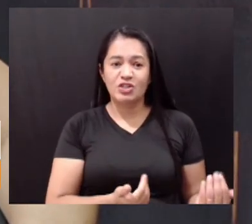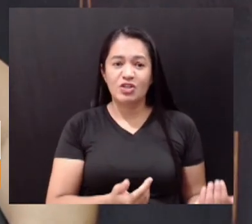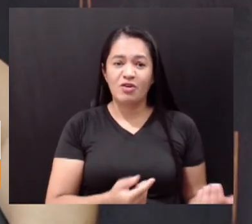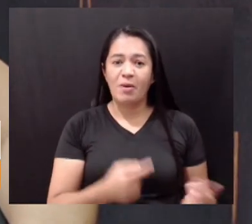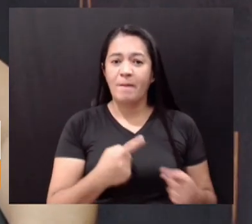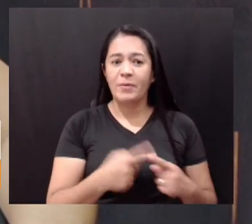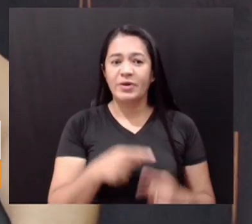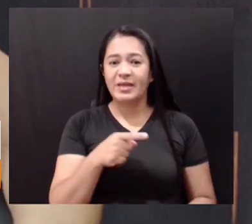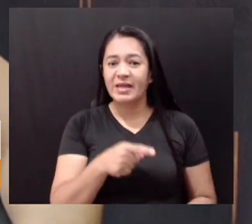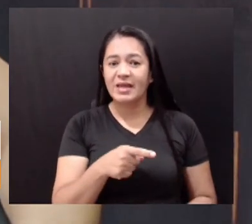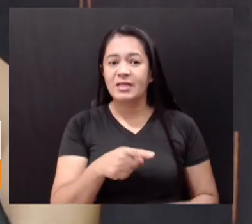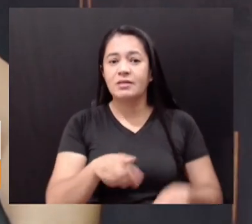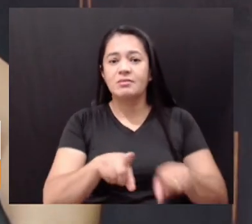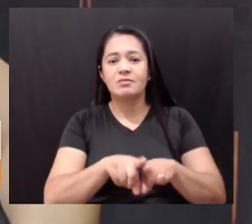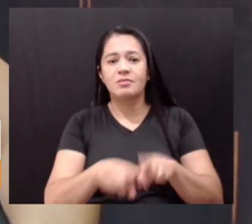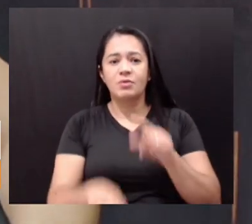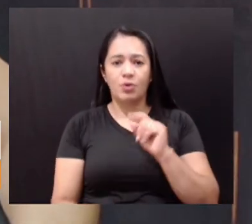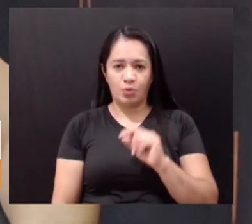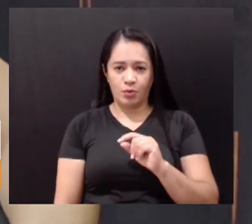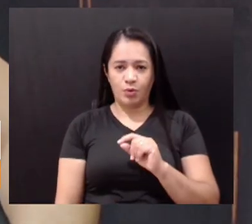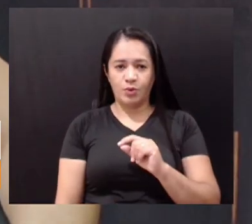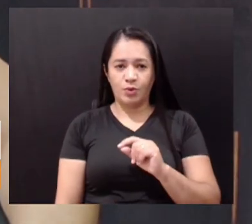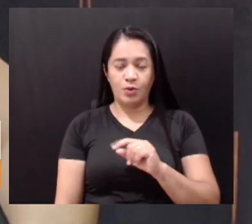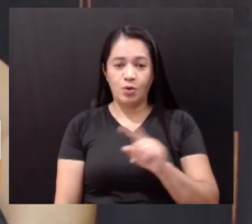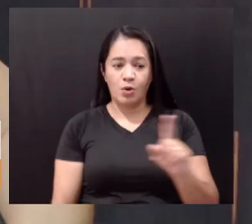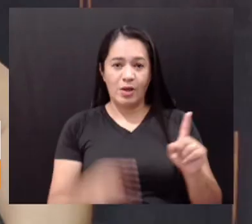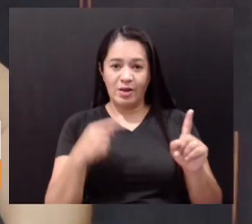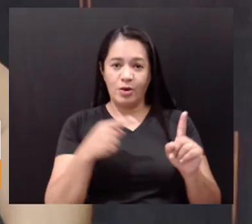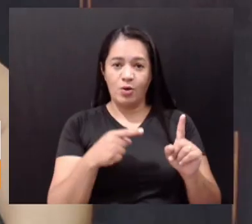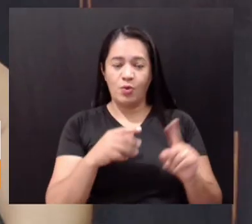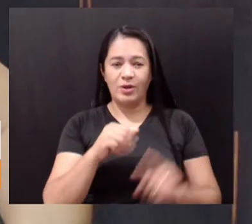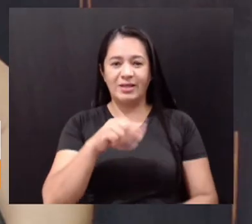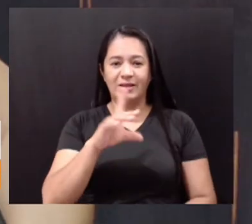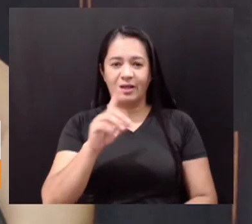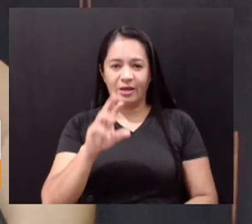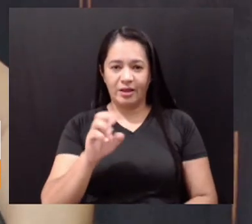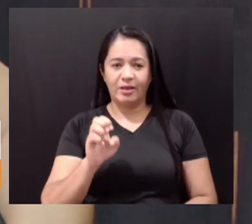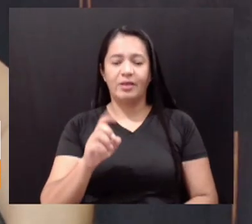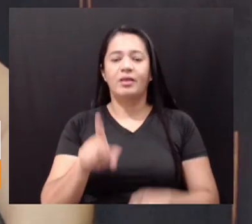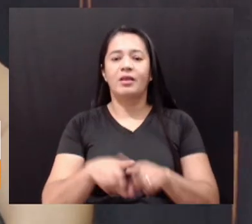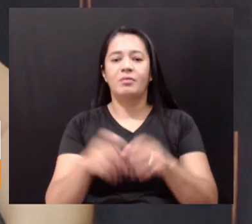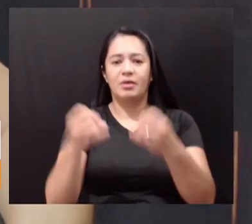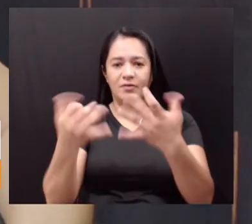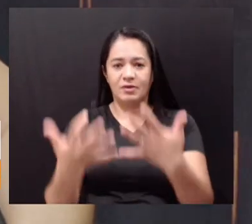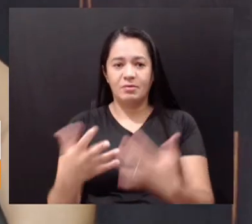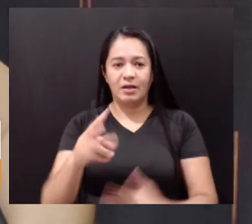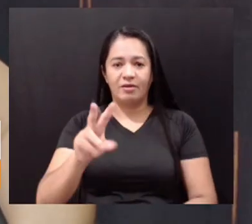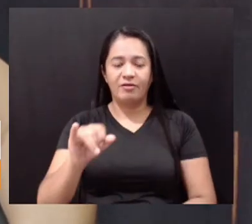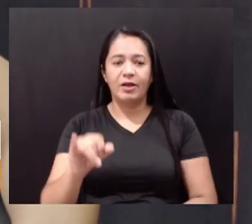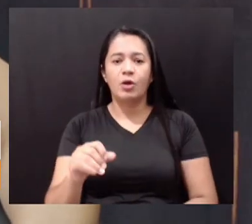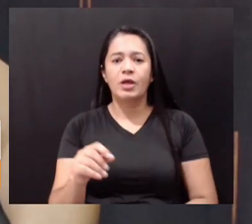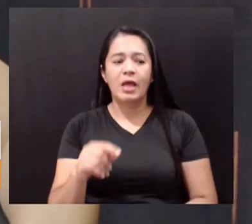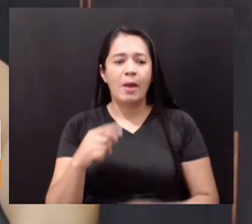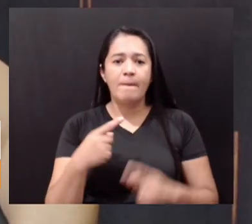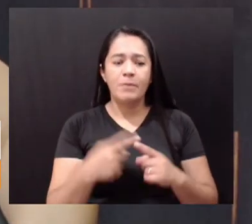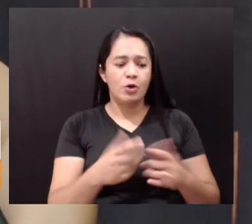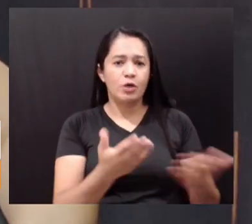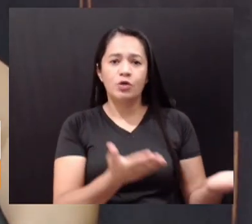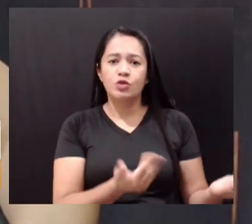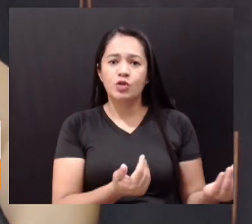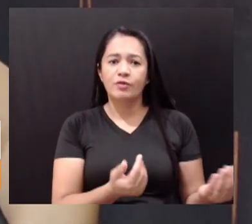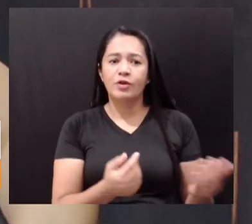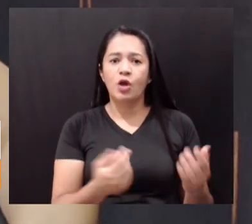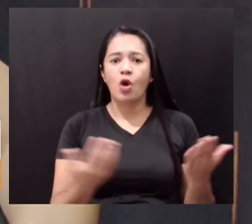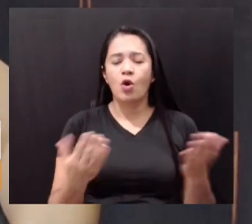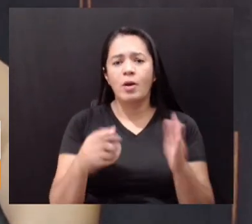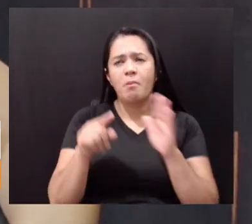também, né, e o André vai poder falar bem disso, um questionamento muito grande em relação também a essa